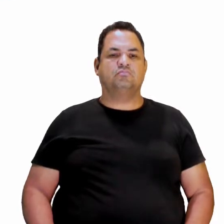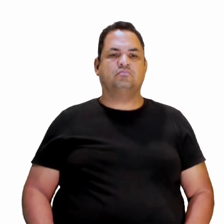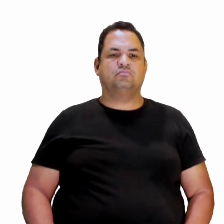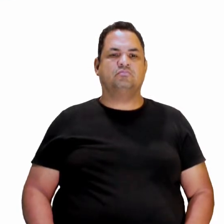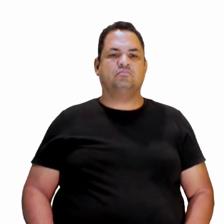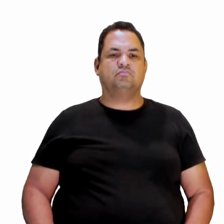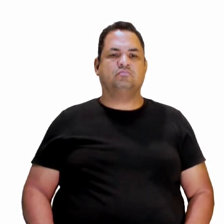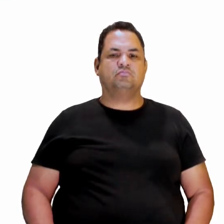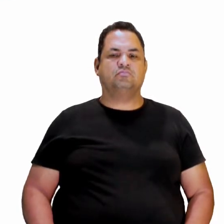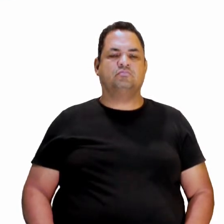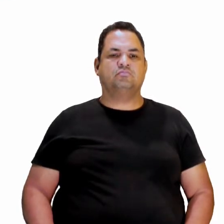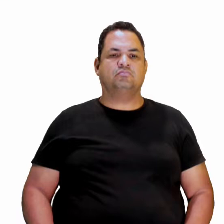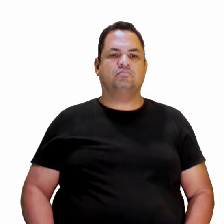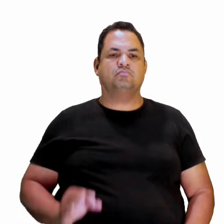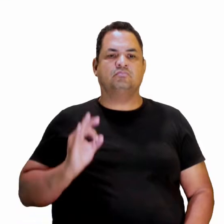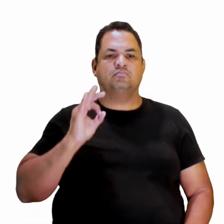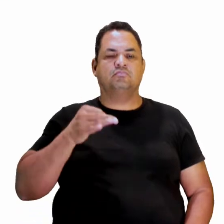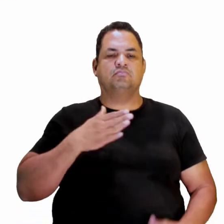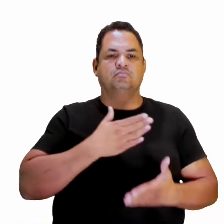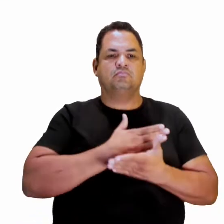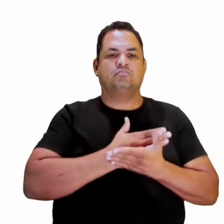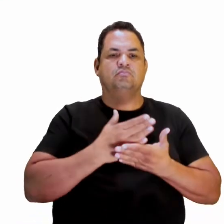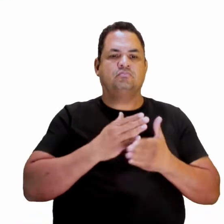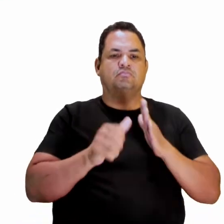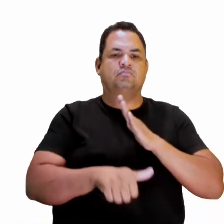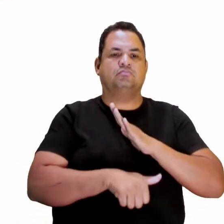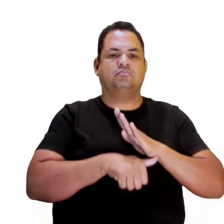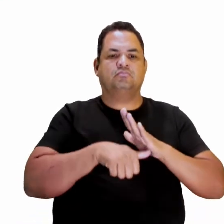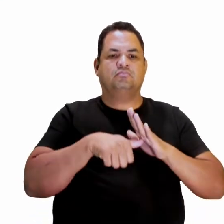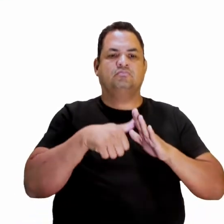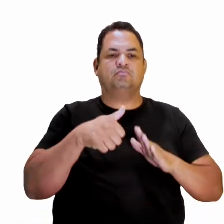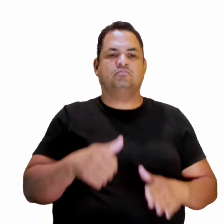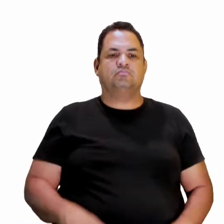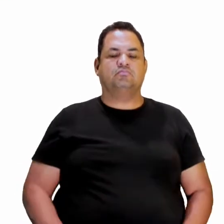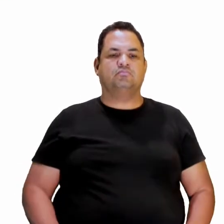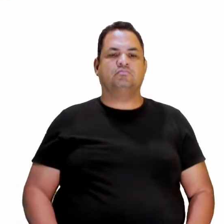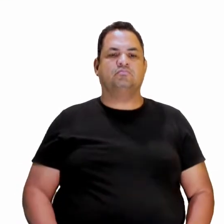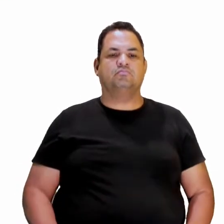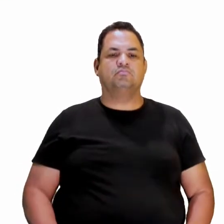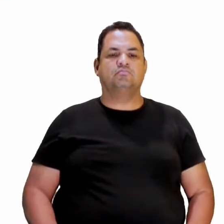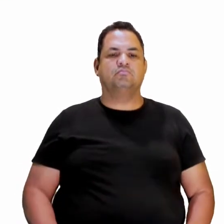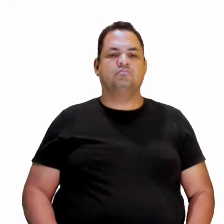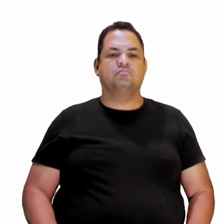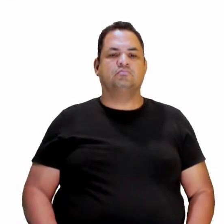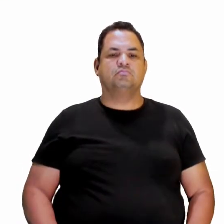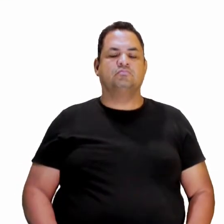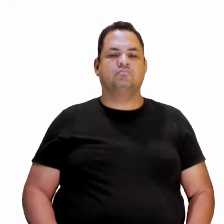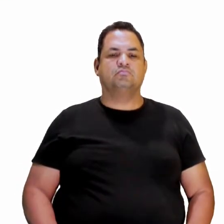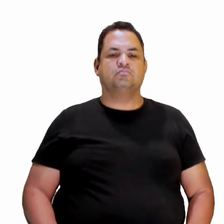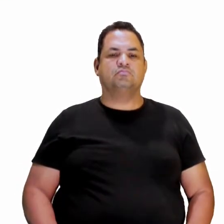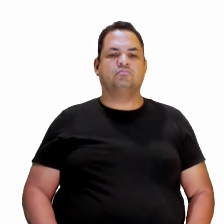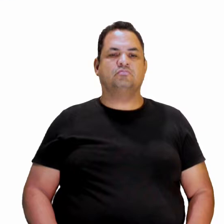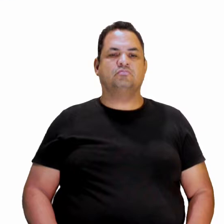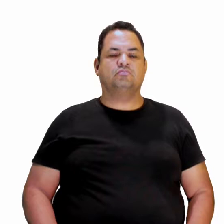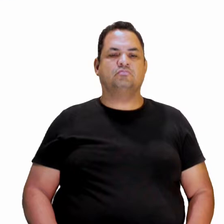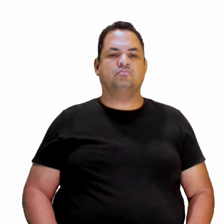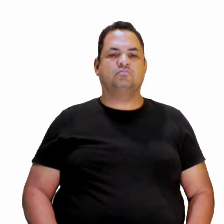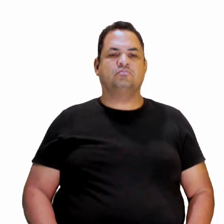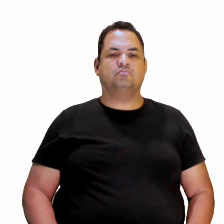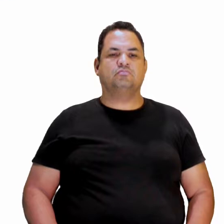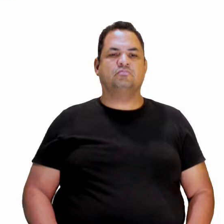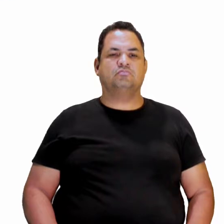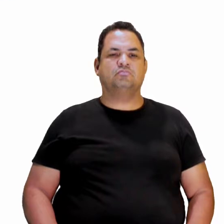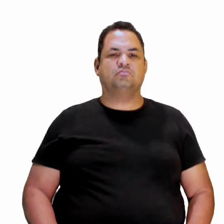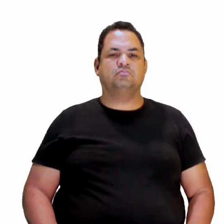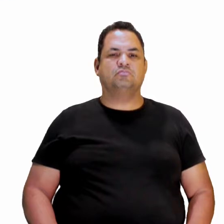também. Certo? Vamos começar com o primeiro. O primeiro tá aí, é o nosso